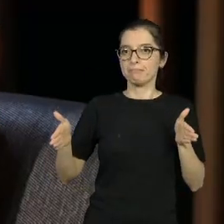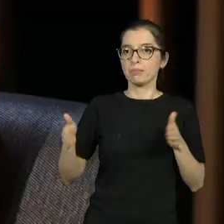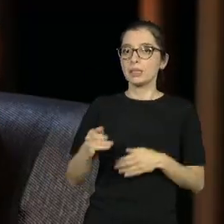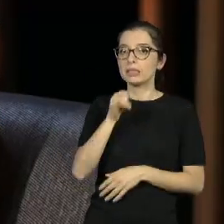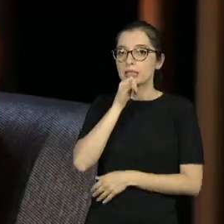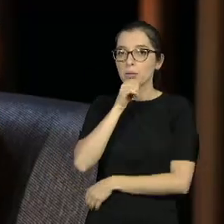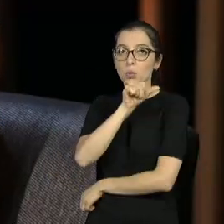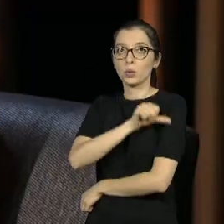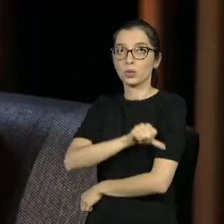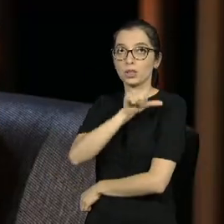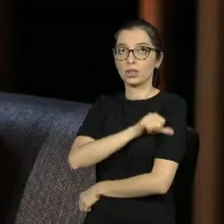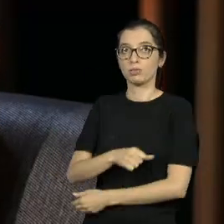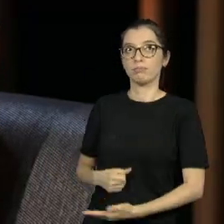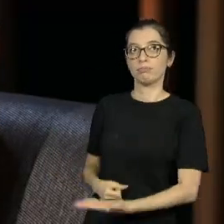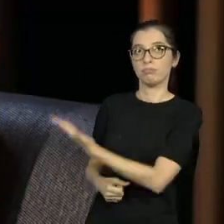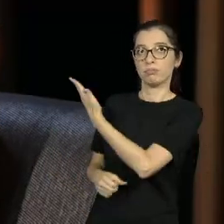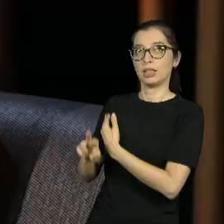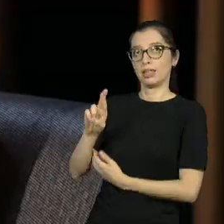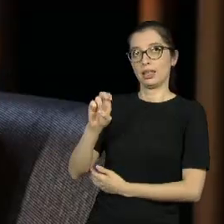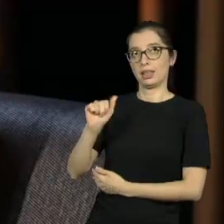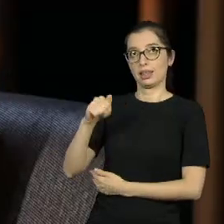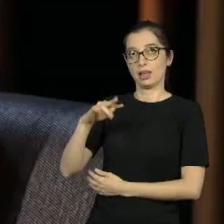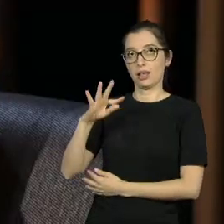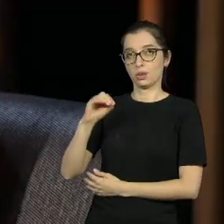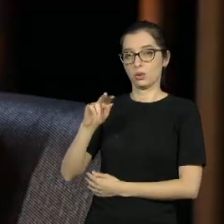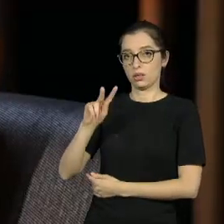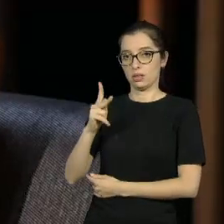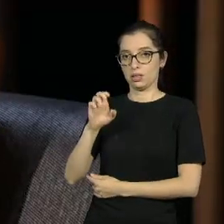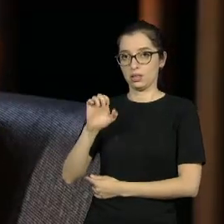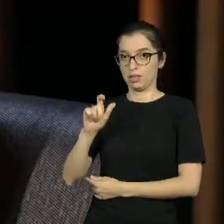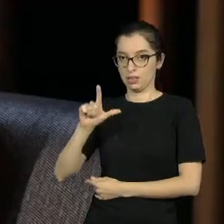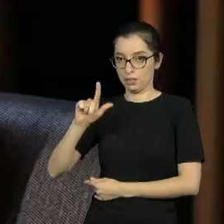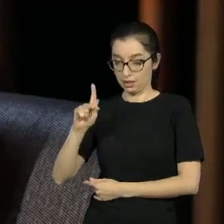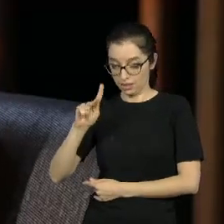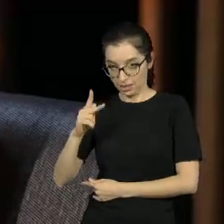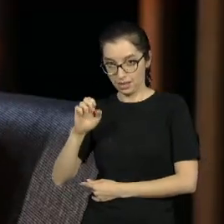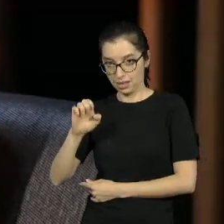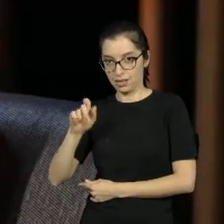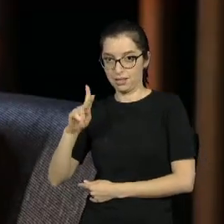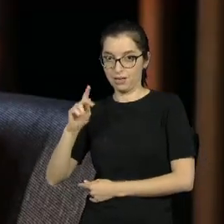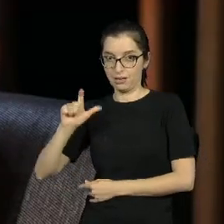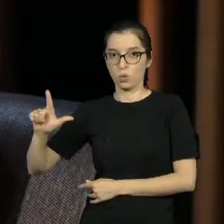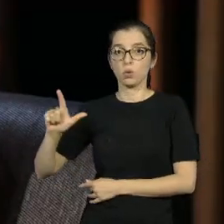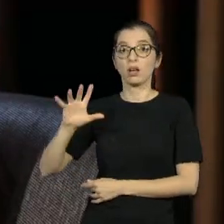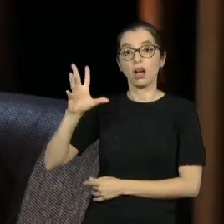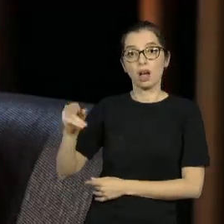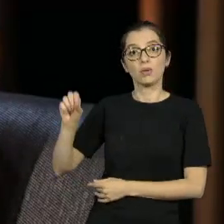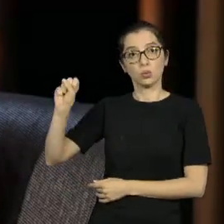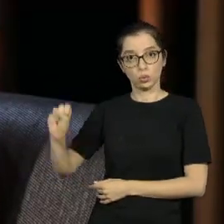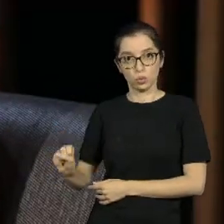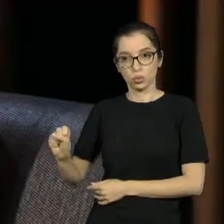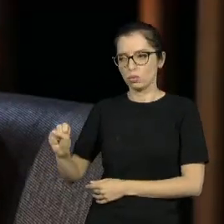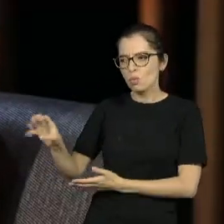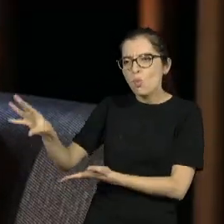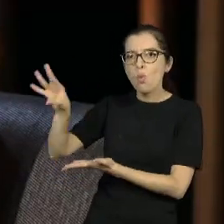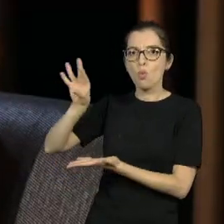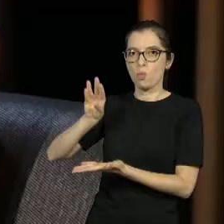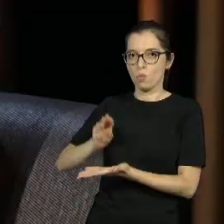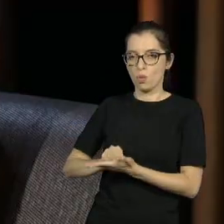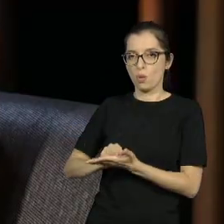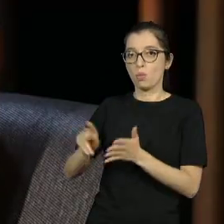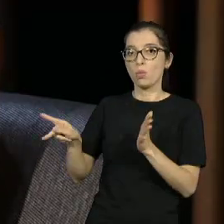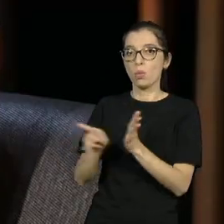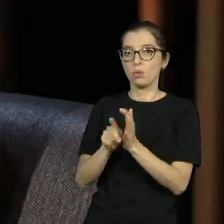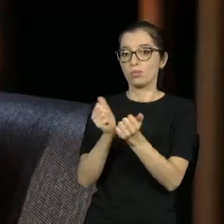Renato kehl que era da faculdade de medicina a foi a África do Sul e trouxe o modelo do ataque como modelo é